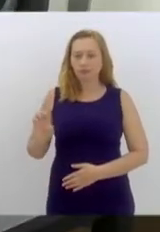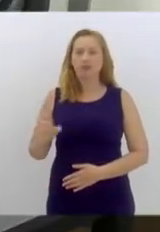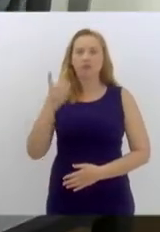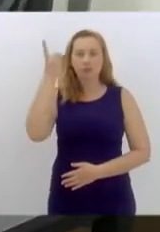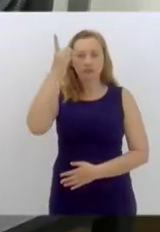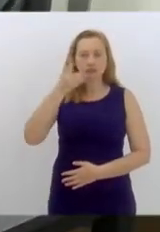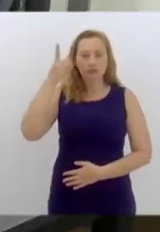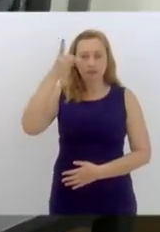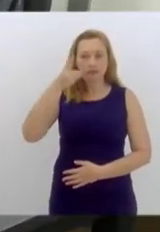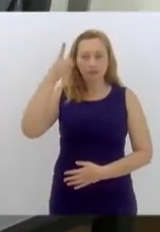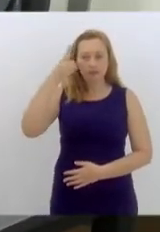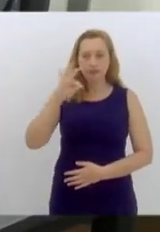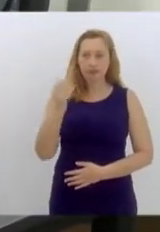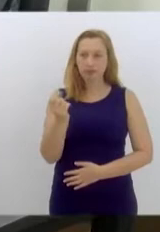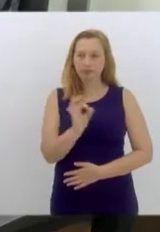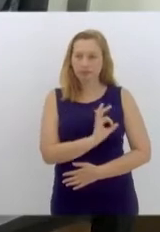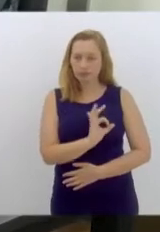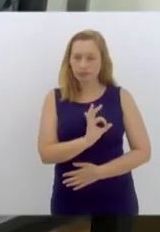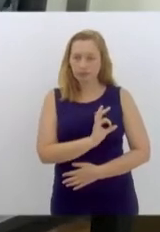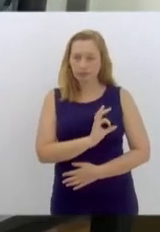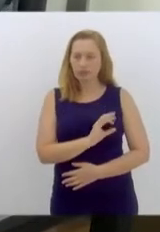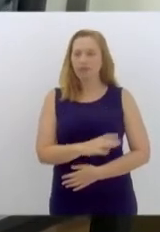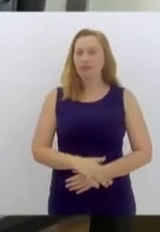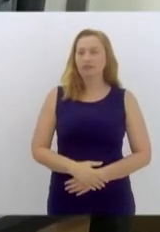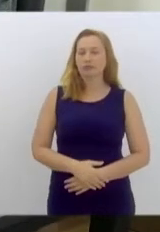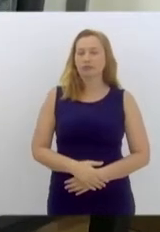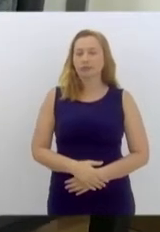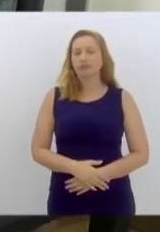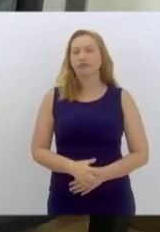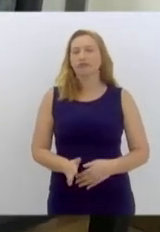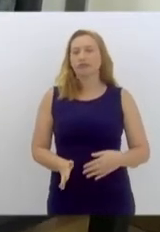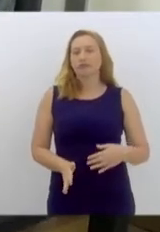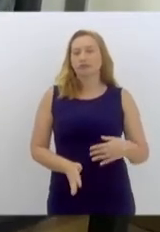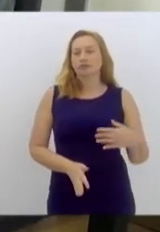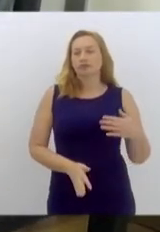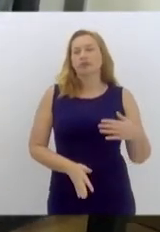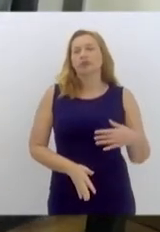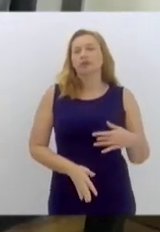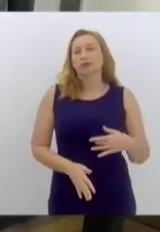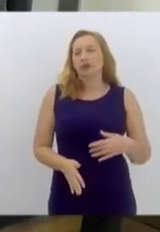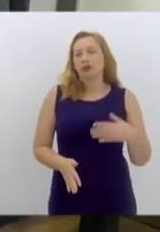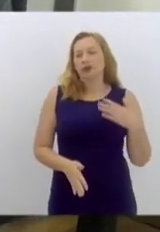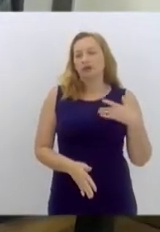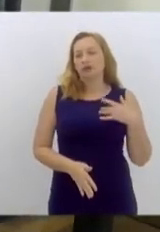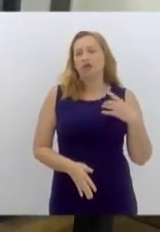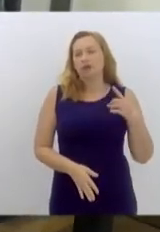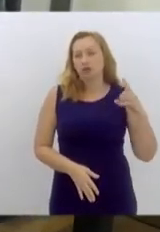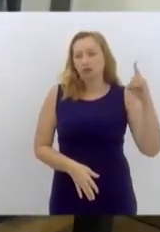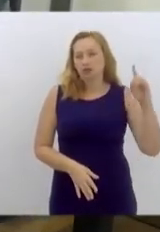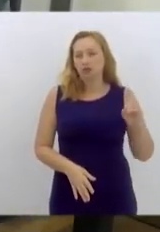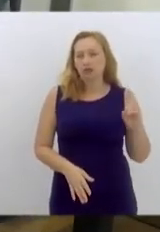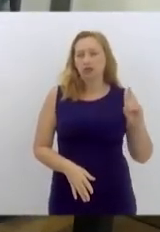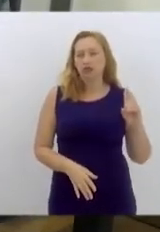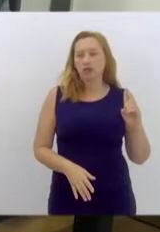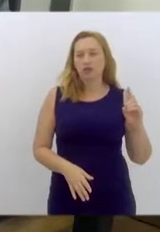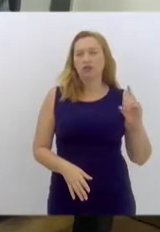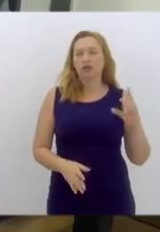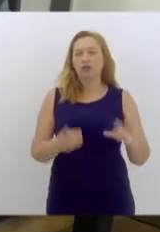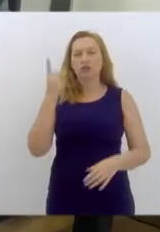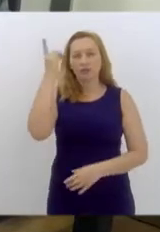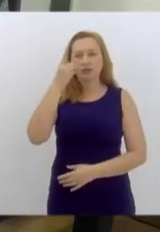Marta Rocha, e à minha direita, o deputado Flávio